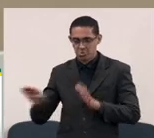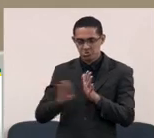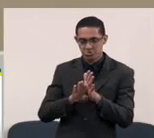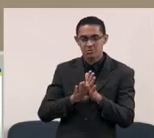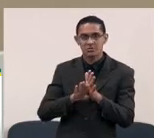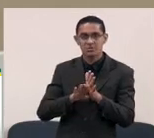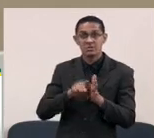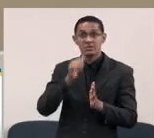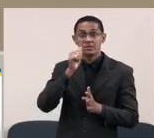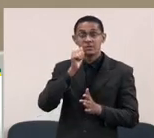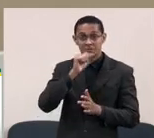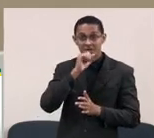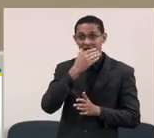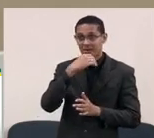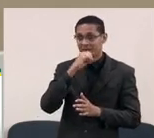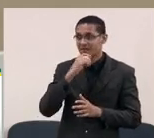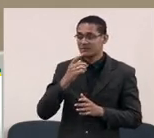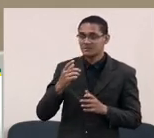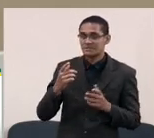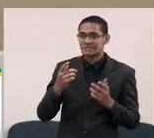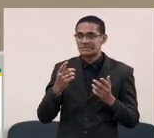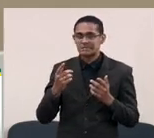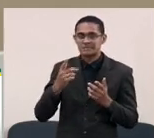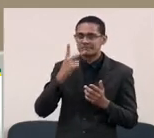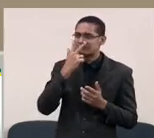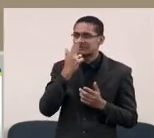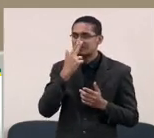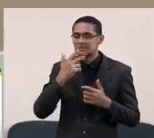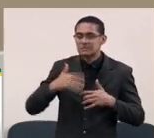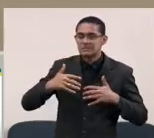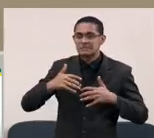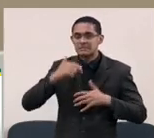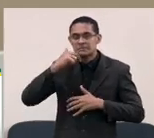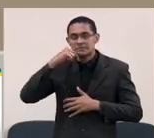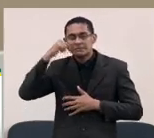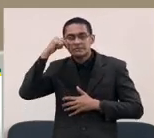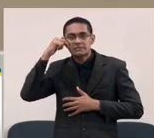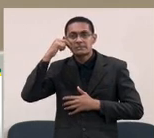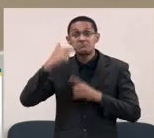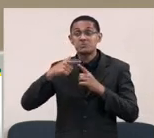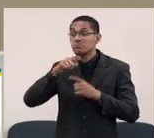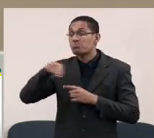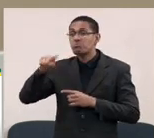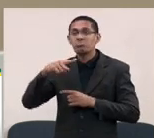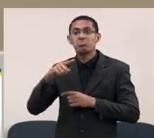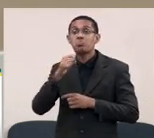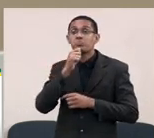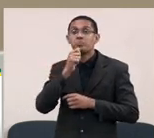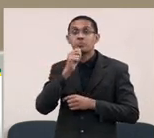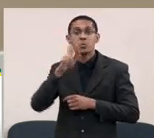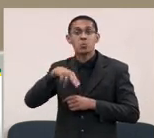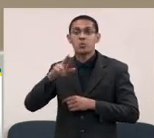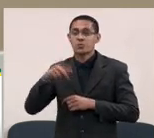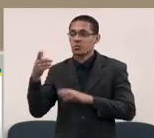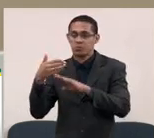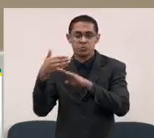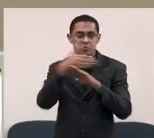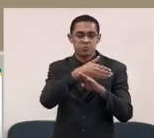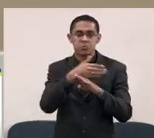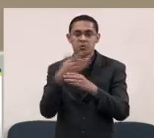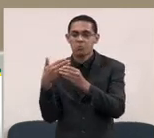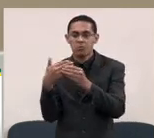pais ficaram assim, meio retraídos, porque a grande maioria nunca tinha ido num cinema com seu filho